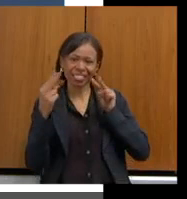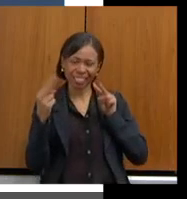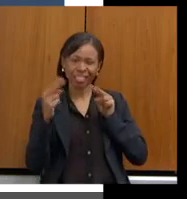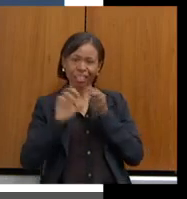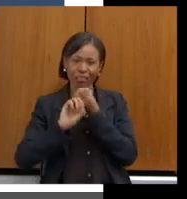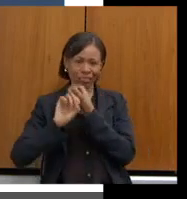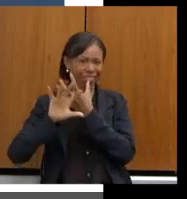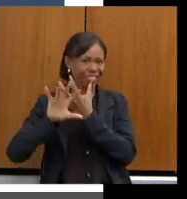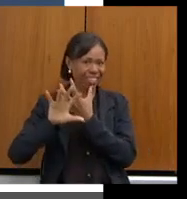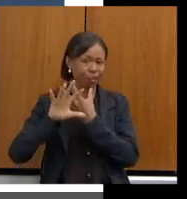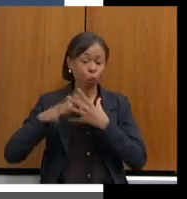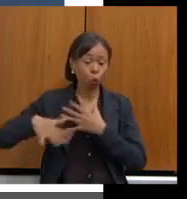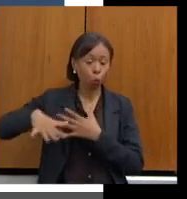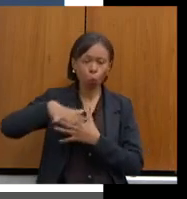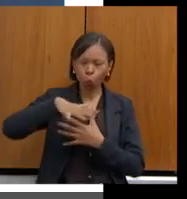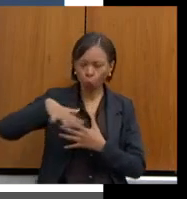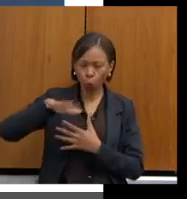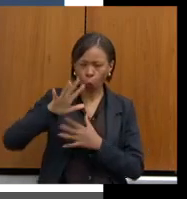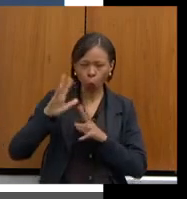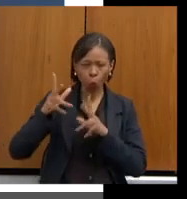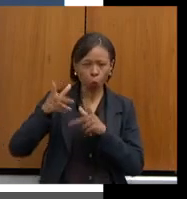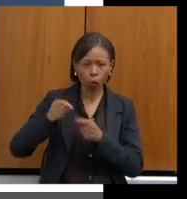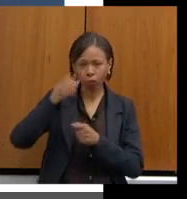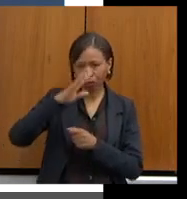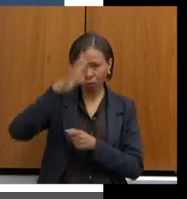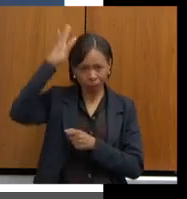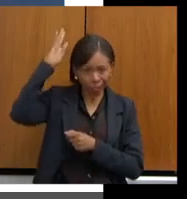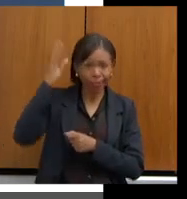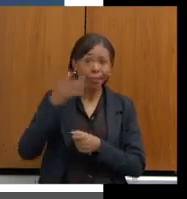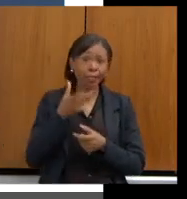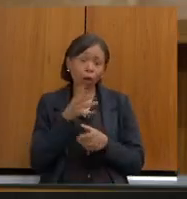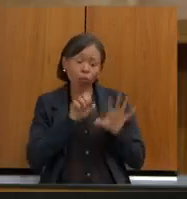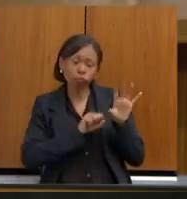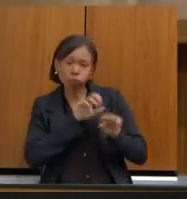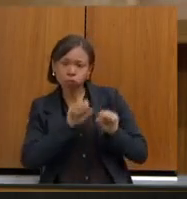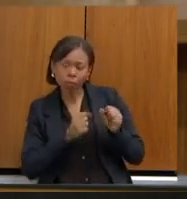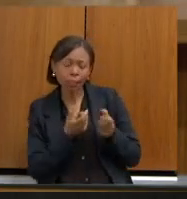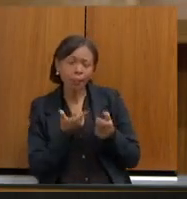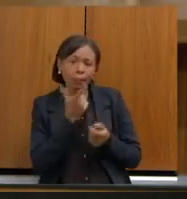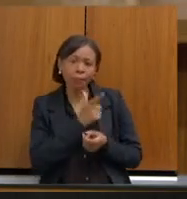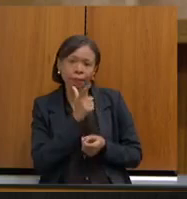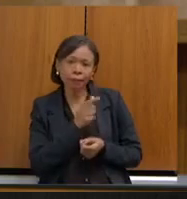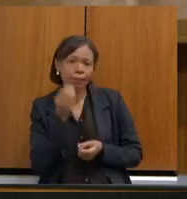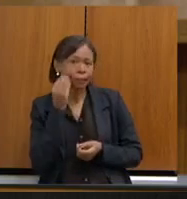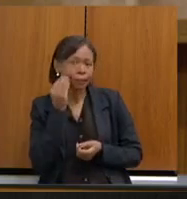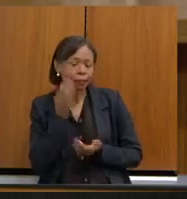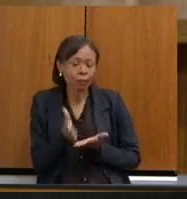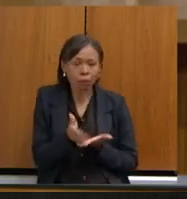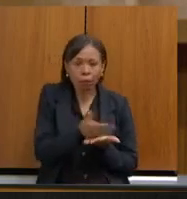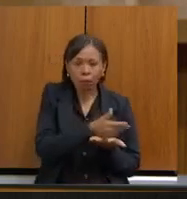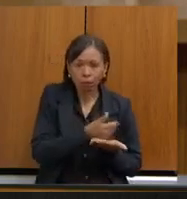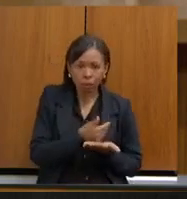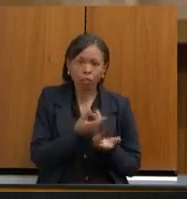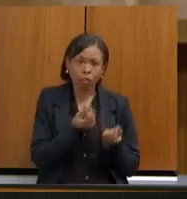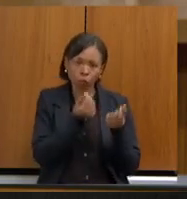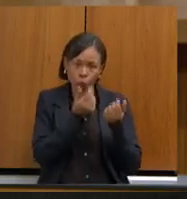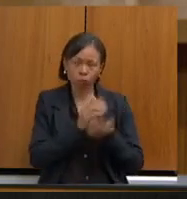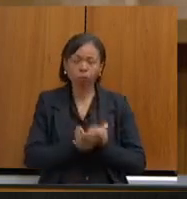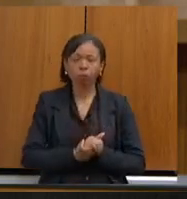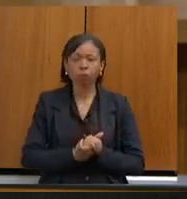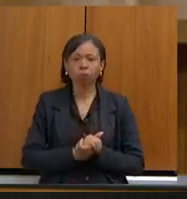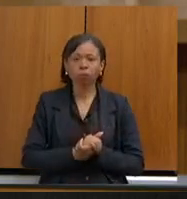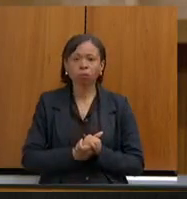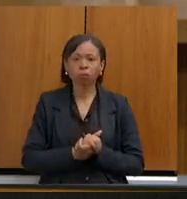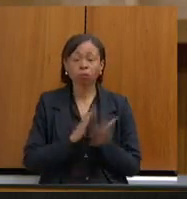bombeiros e nós estamos em fase de captação de recursos no que se refere à atividade administrativa Estamos fazendo o